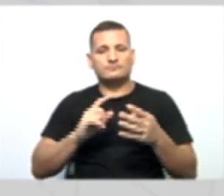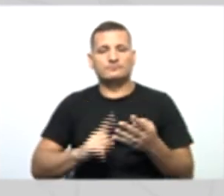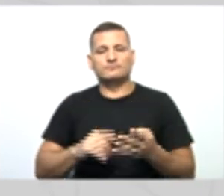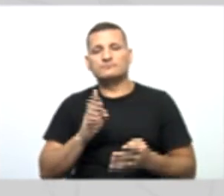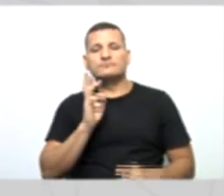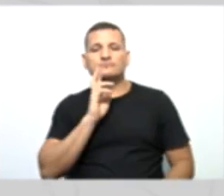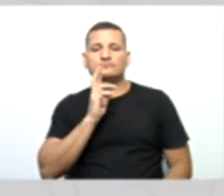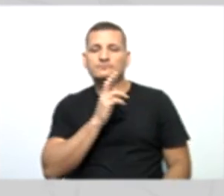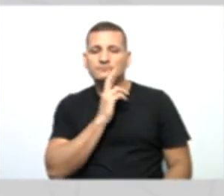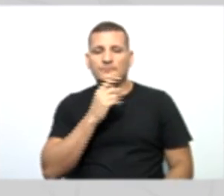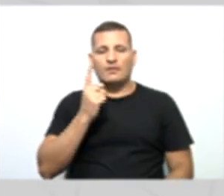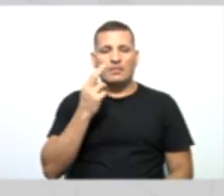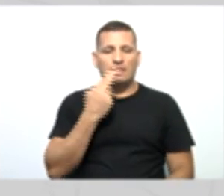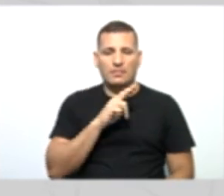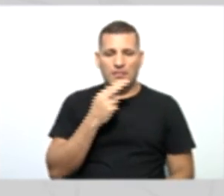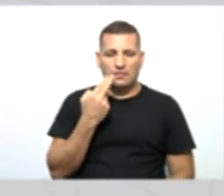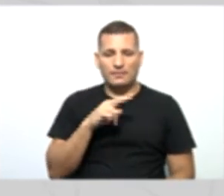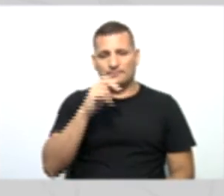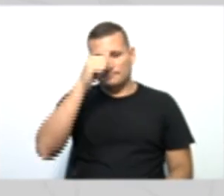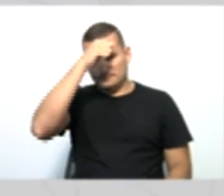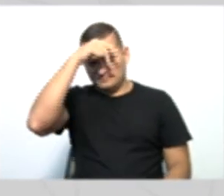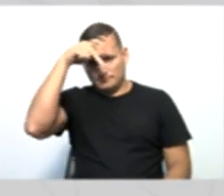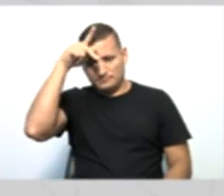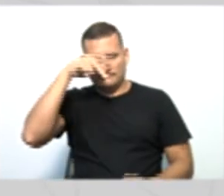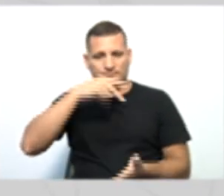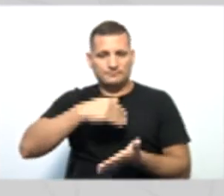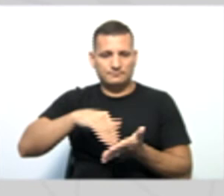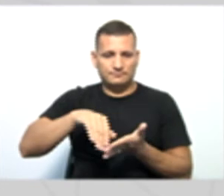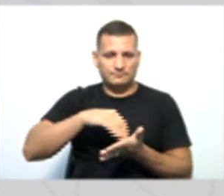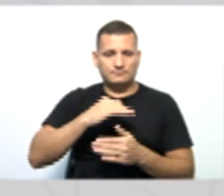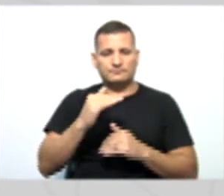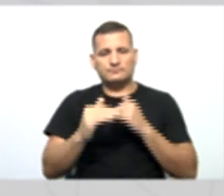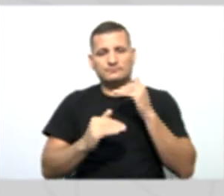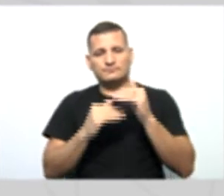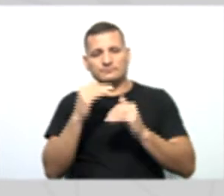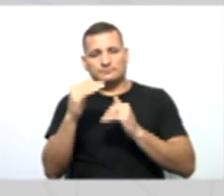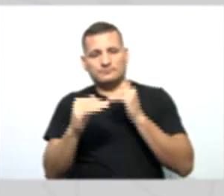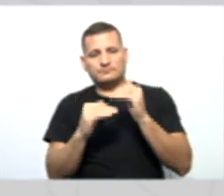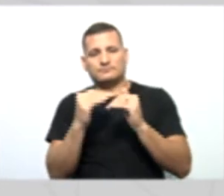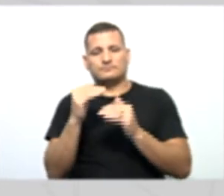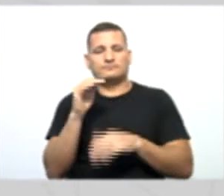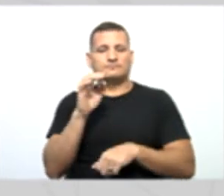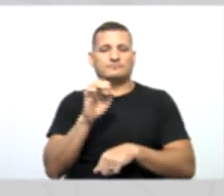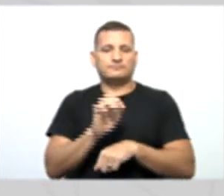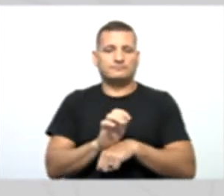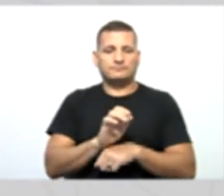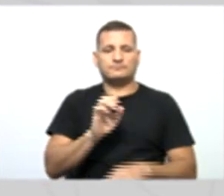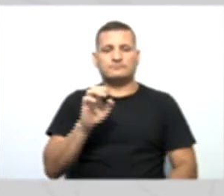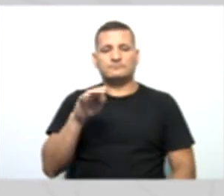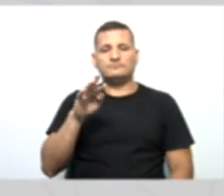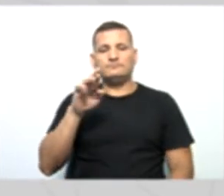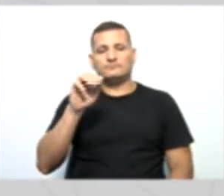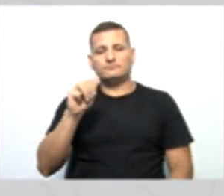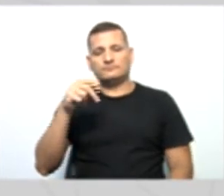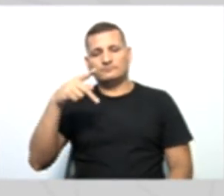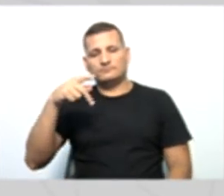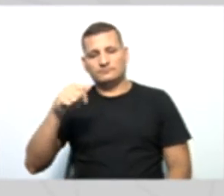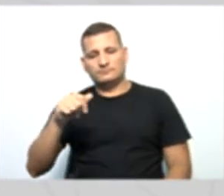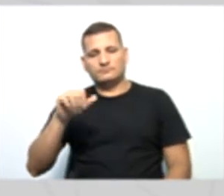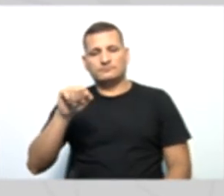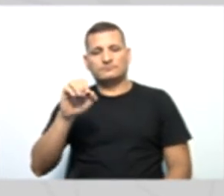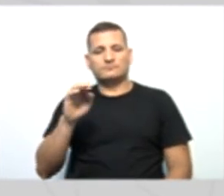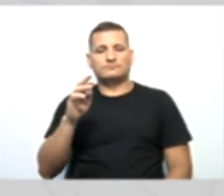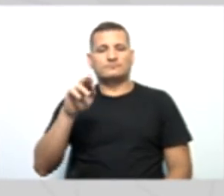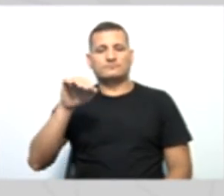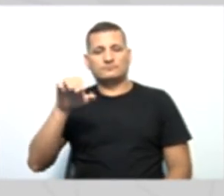supermercados, restaurantes, sorveterias, prefeituras, Secretaria de Desenvolvimento do Estado, Embrapa,